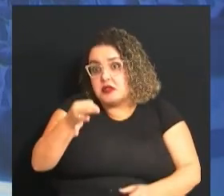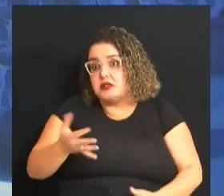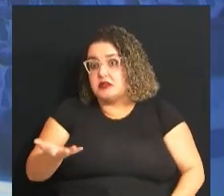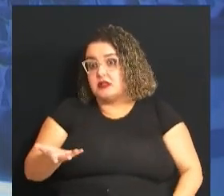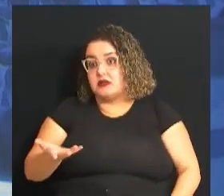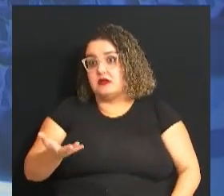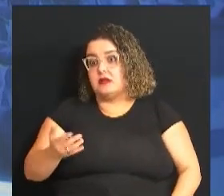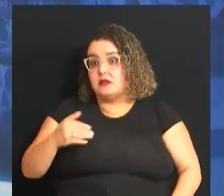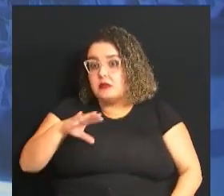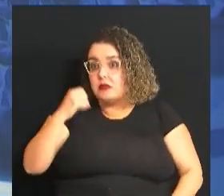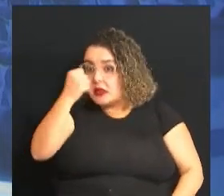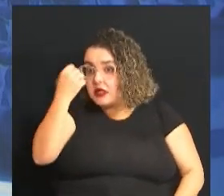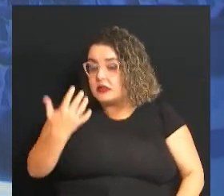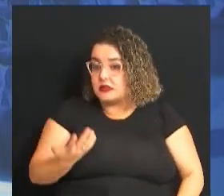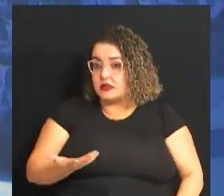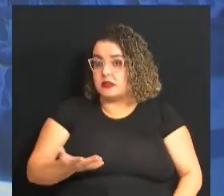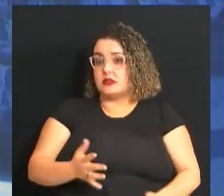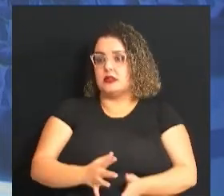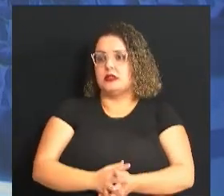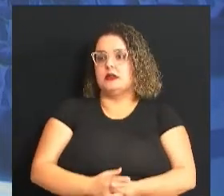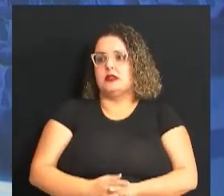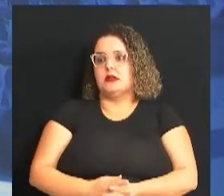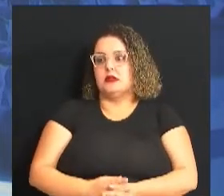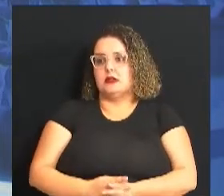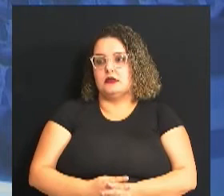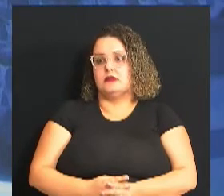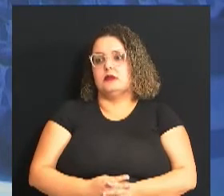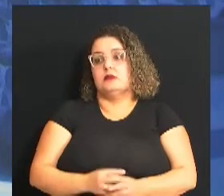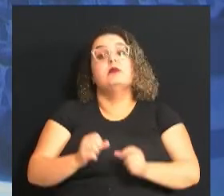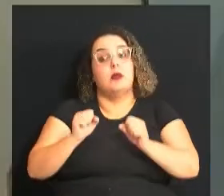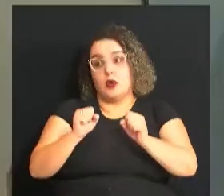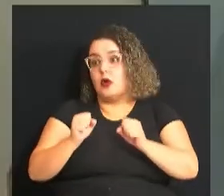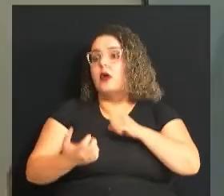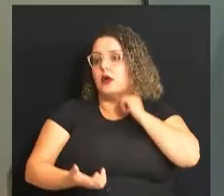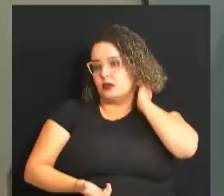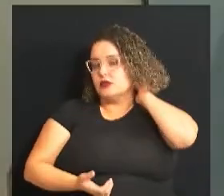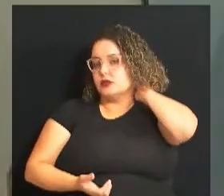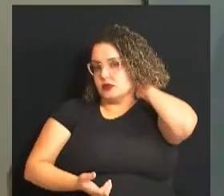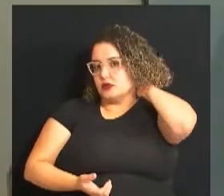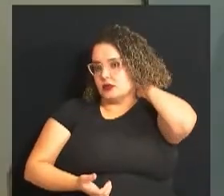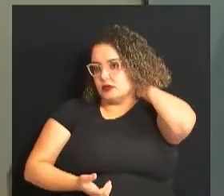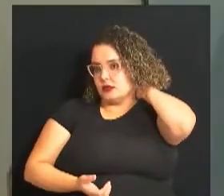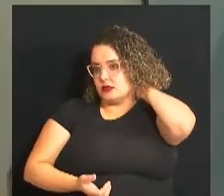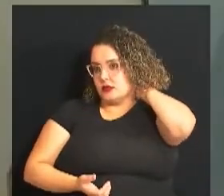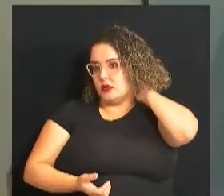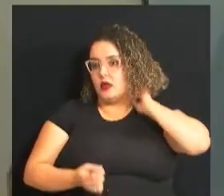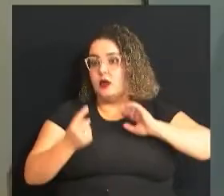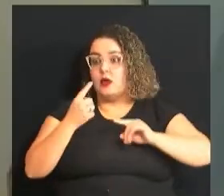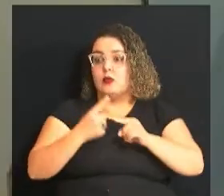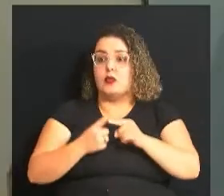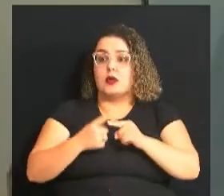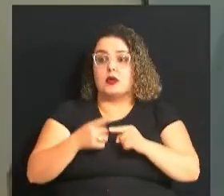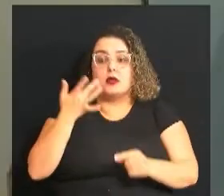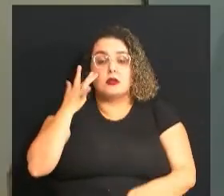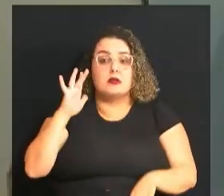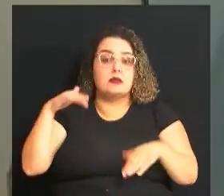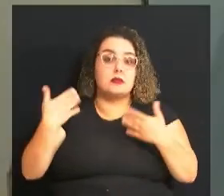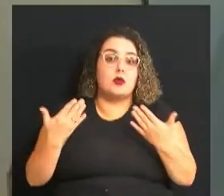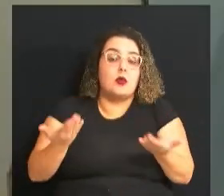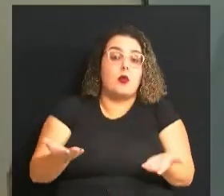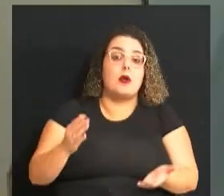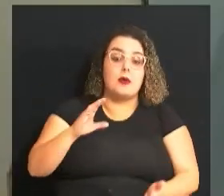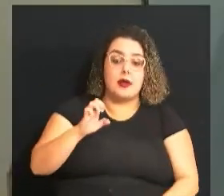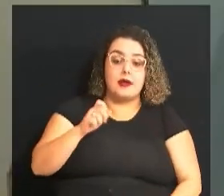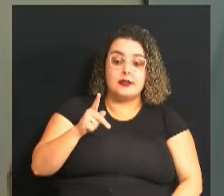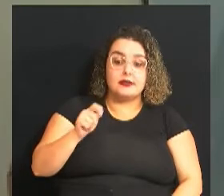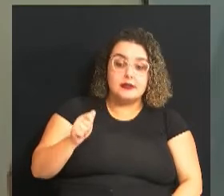mais agressiva? Pode, porque a gente não sabe qual é a cepa que o paciente vai se contaminar. E